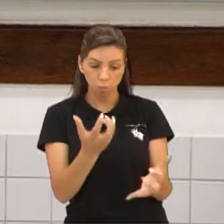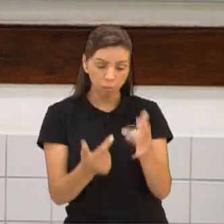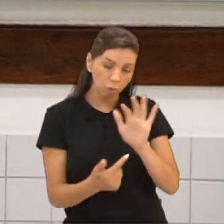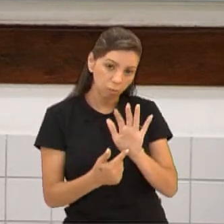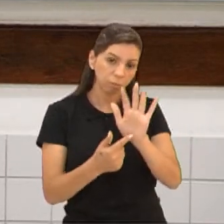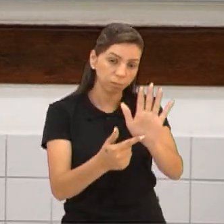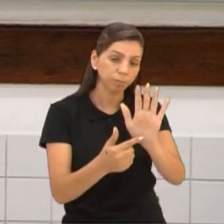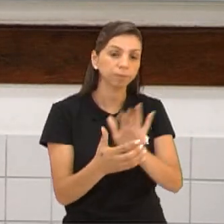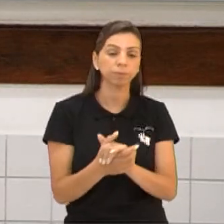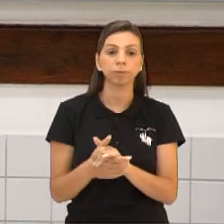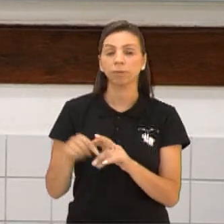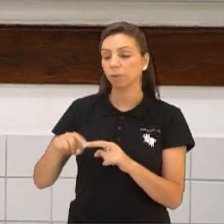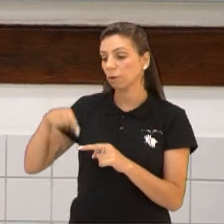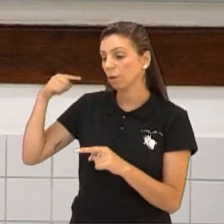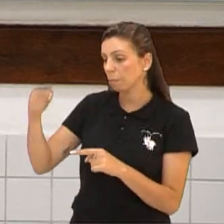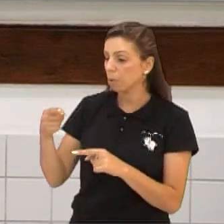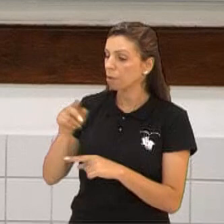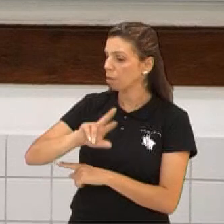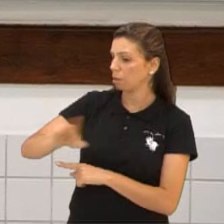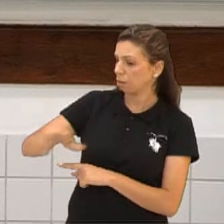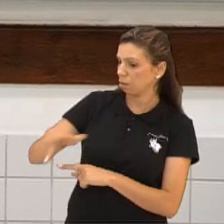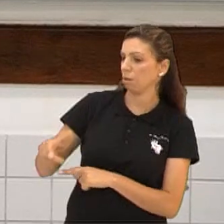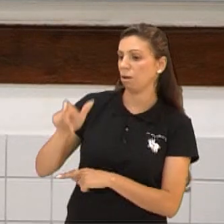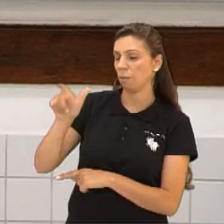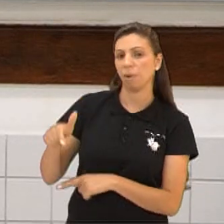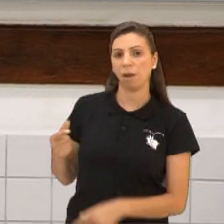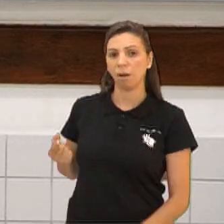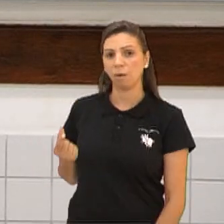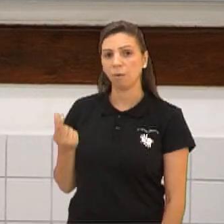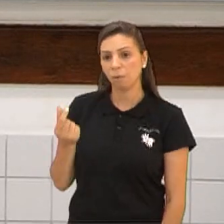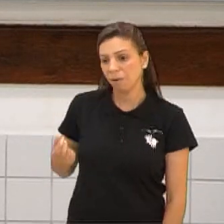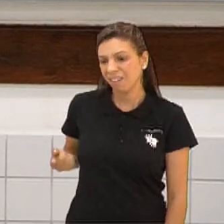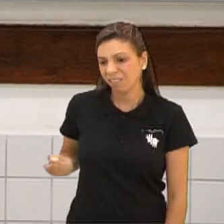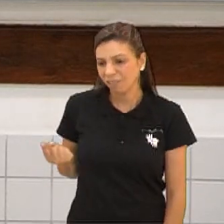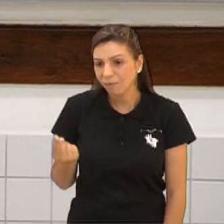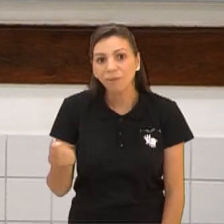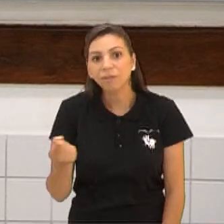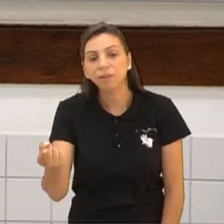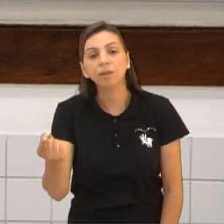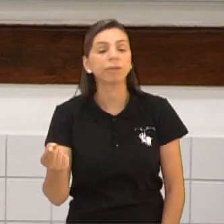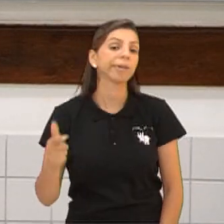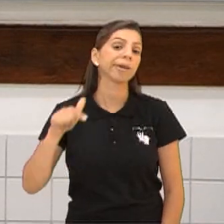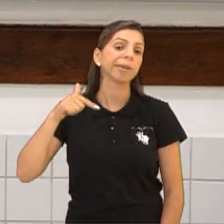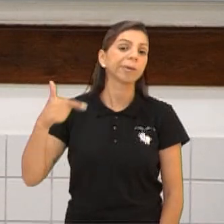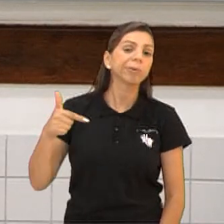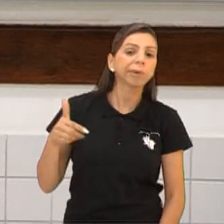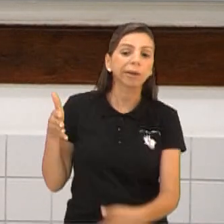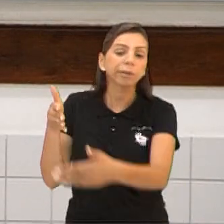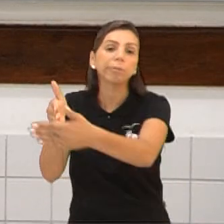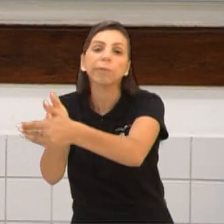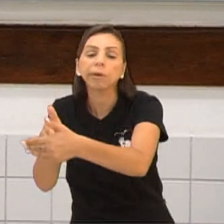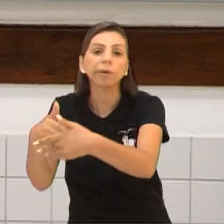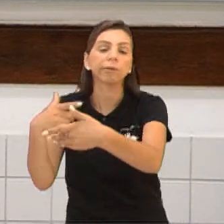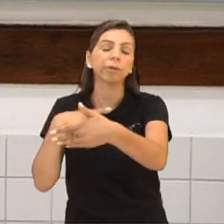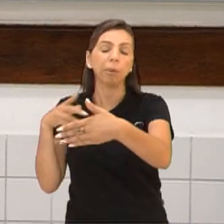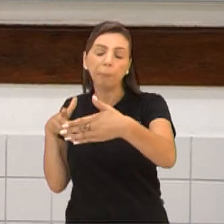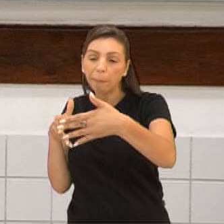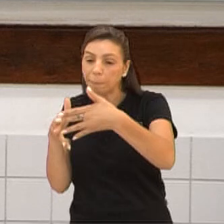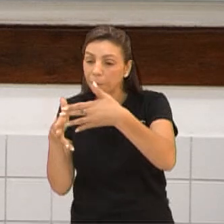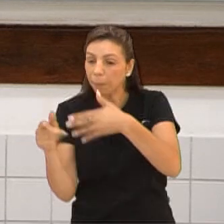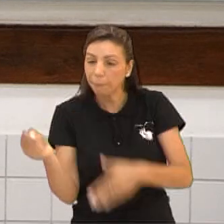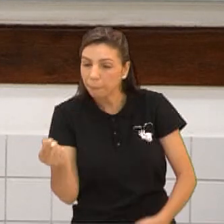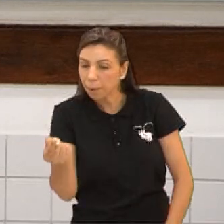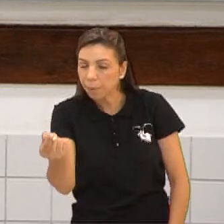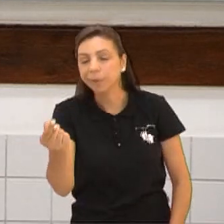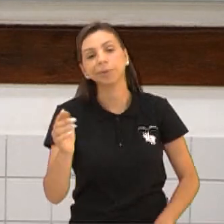no Heráclito. Depois o Parmênides, não, é um ser infinito, né? Que não tem limites, que é imutável,